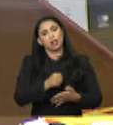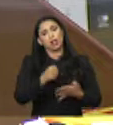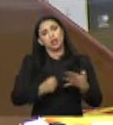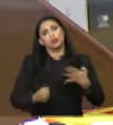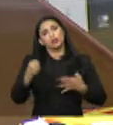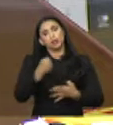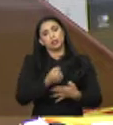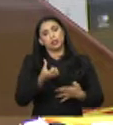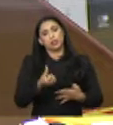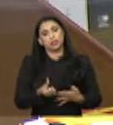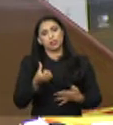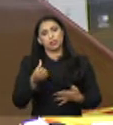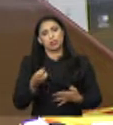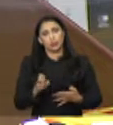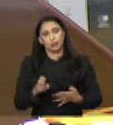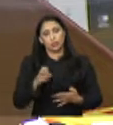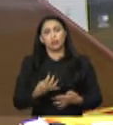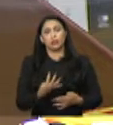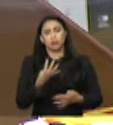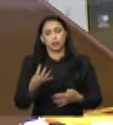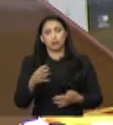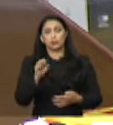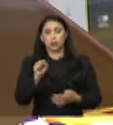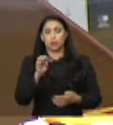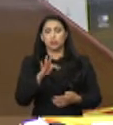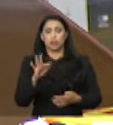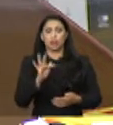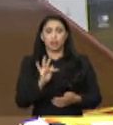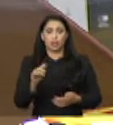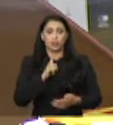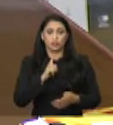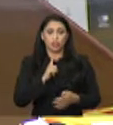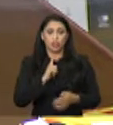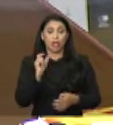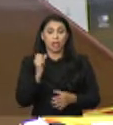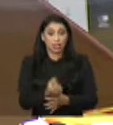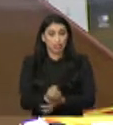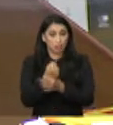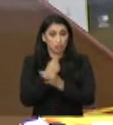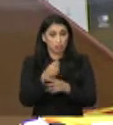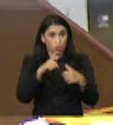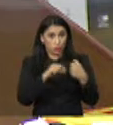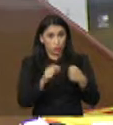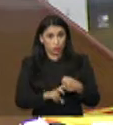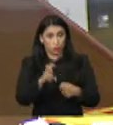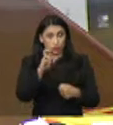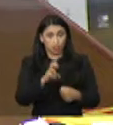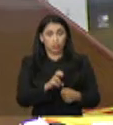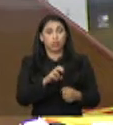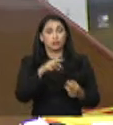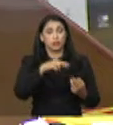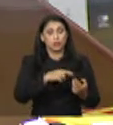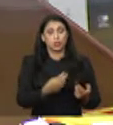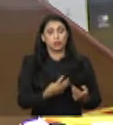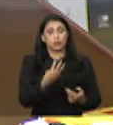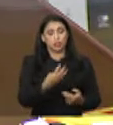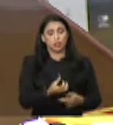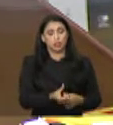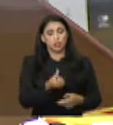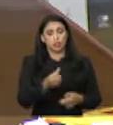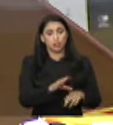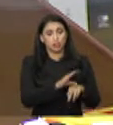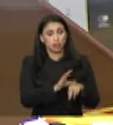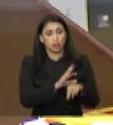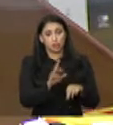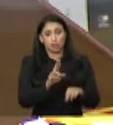súmulas 654 do STF a garantia da irretroatividade da Lei prevista no artigo 5º inciso 36 da Constituição da